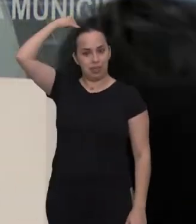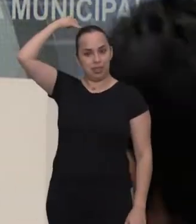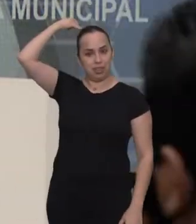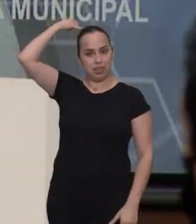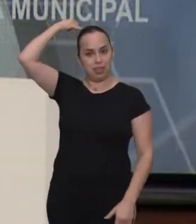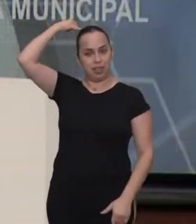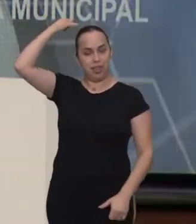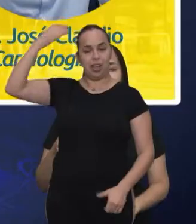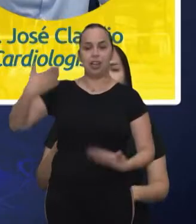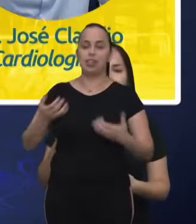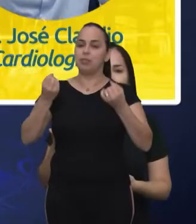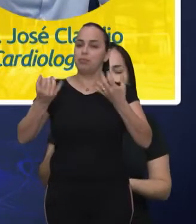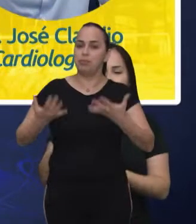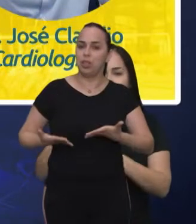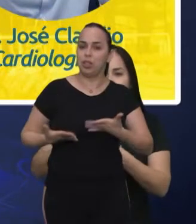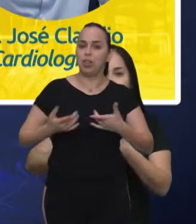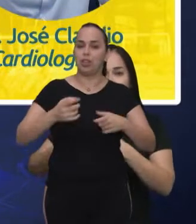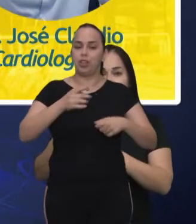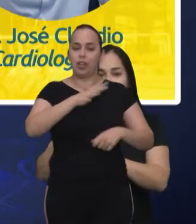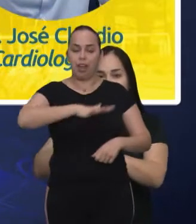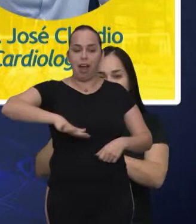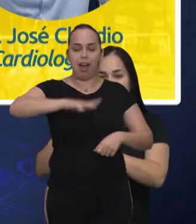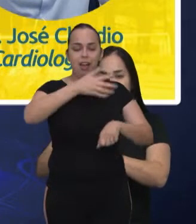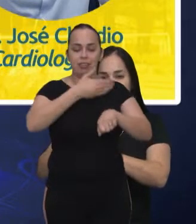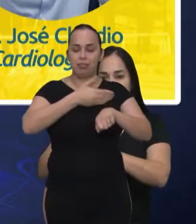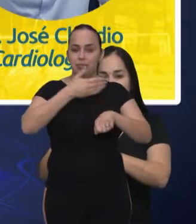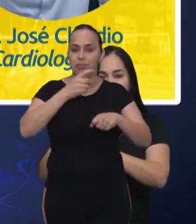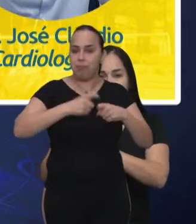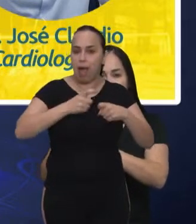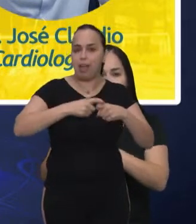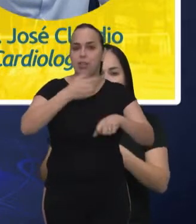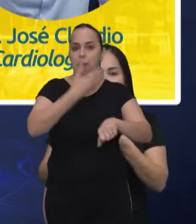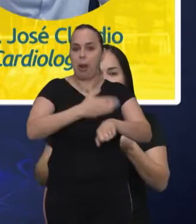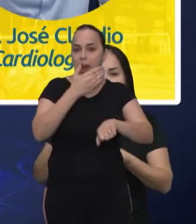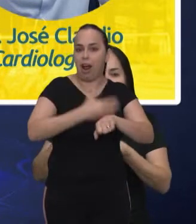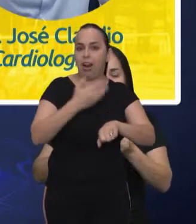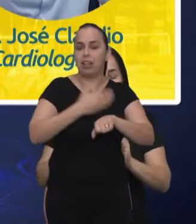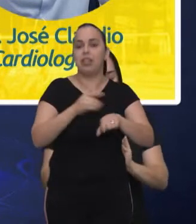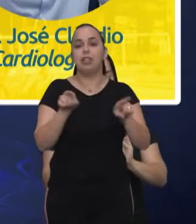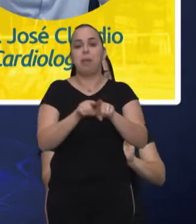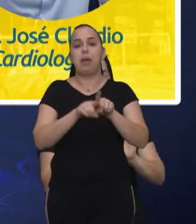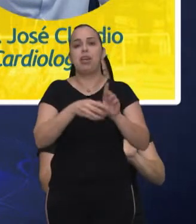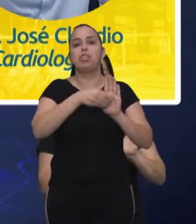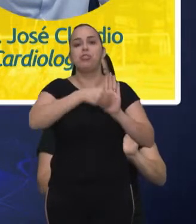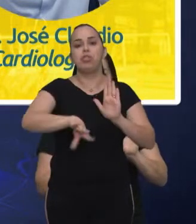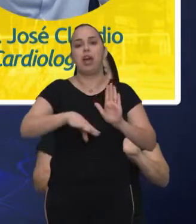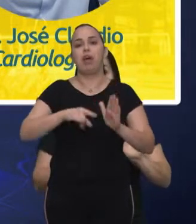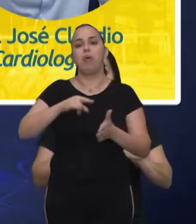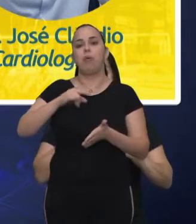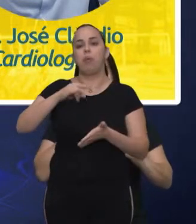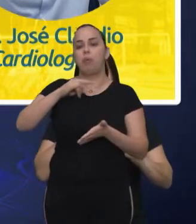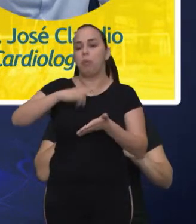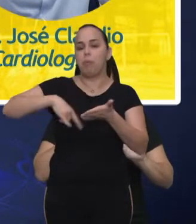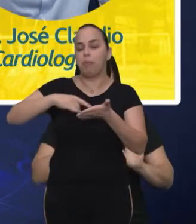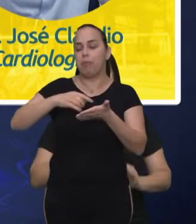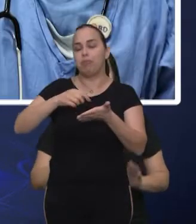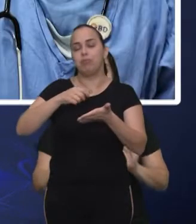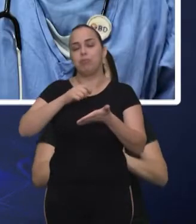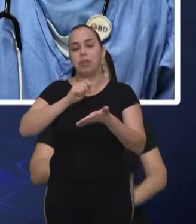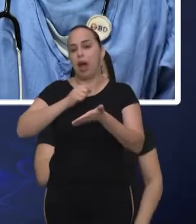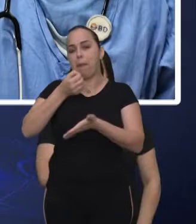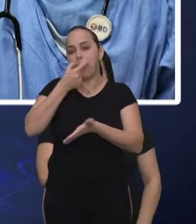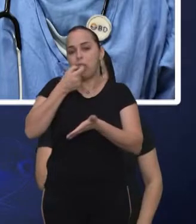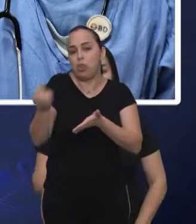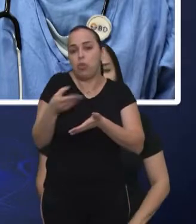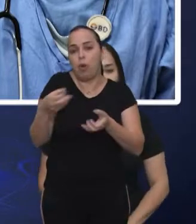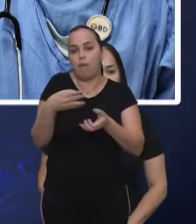defendeu a capacitação de médicos e clínicos especialistas na área da saúde do município que passaram a indicar e receitar